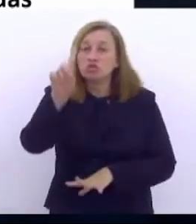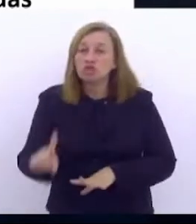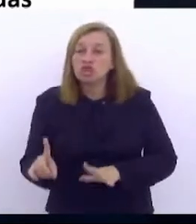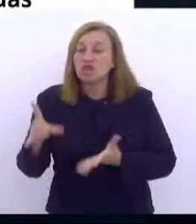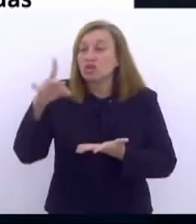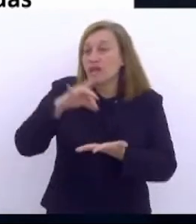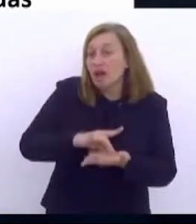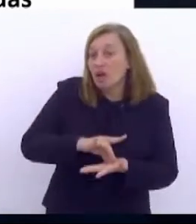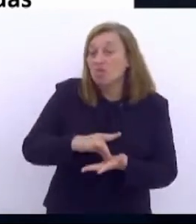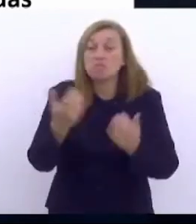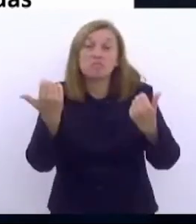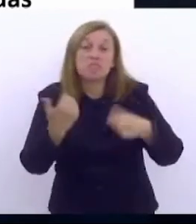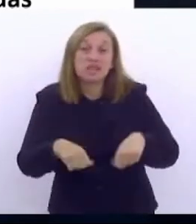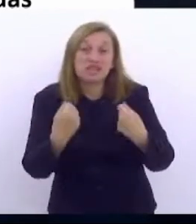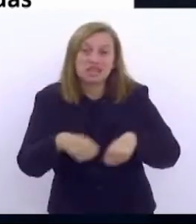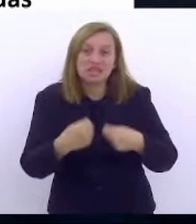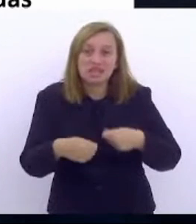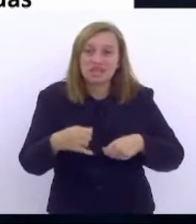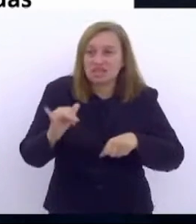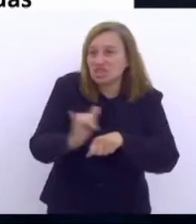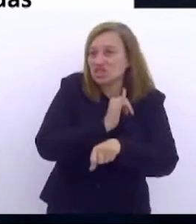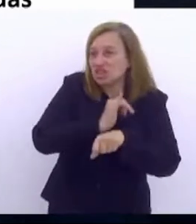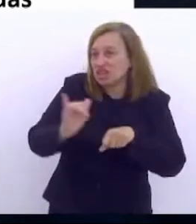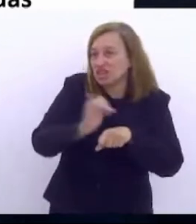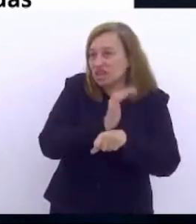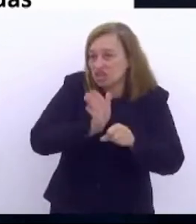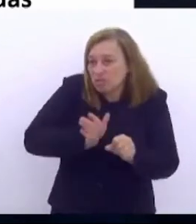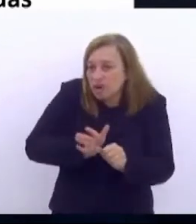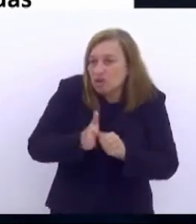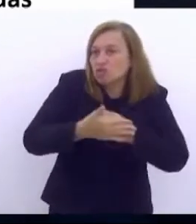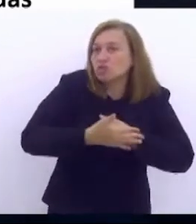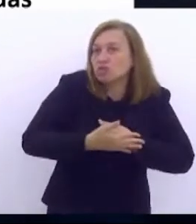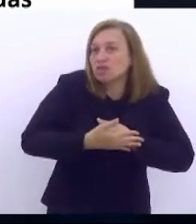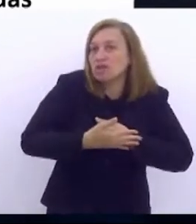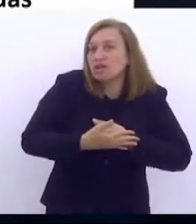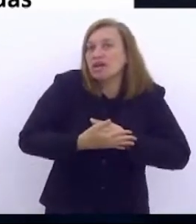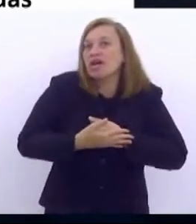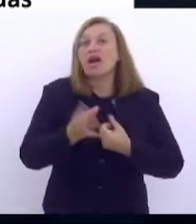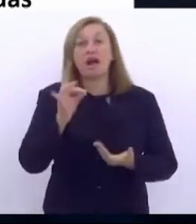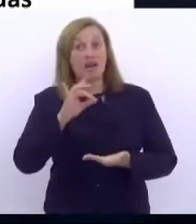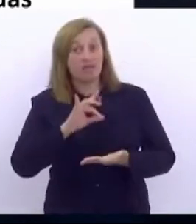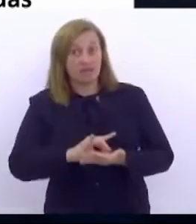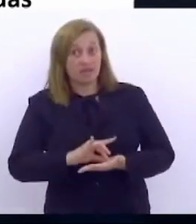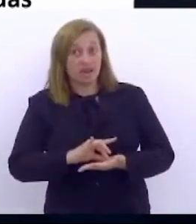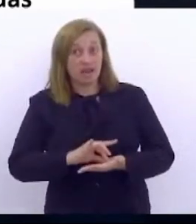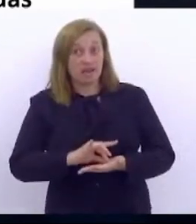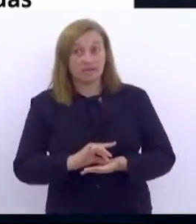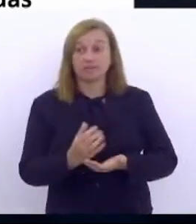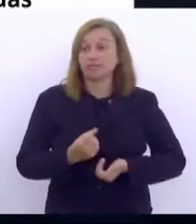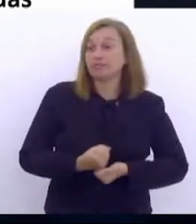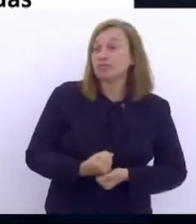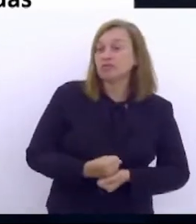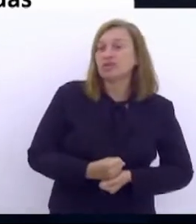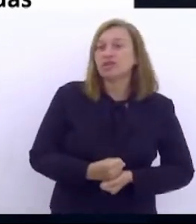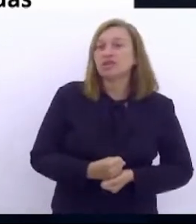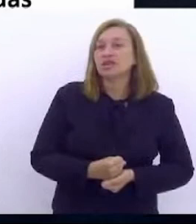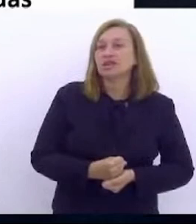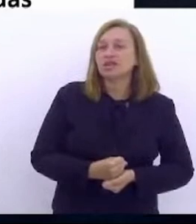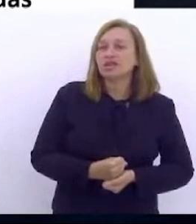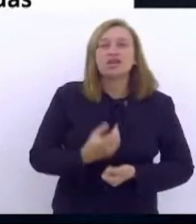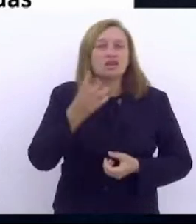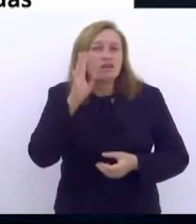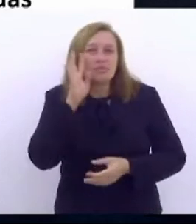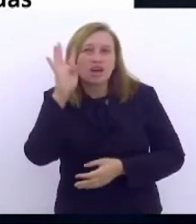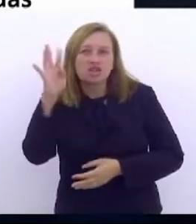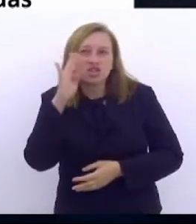legítimo é necessário tantas artimanhas retóricas, números fabricados, né? Imagina,